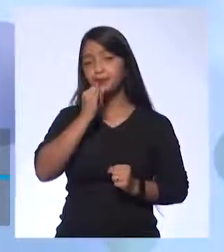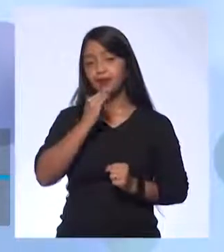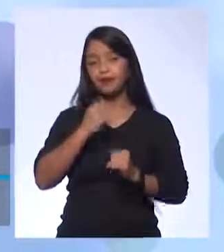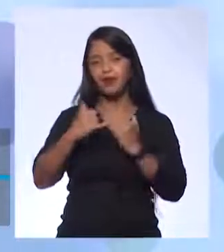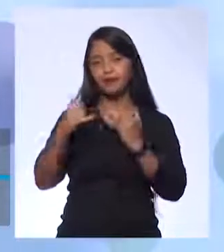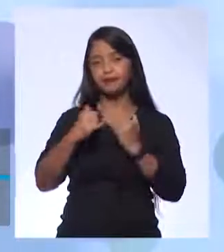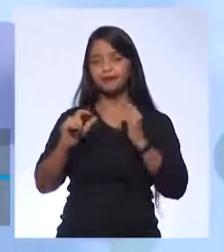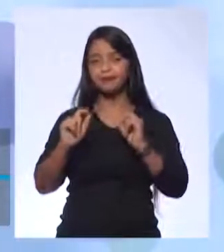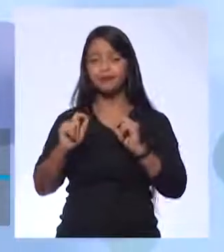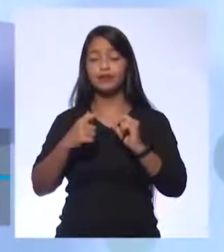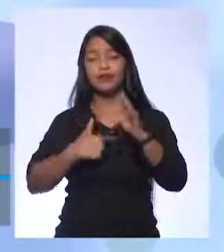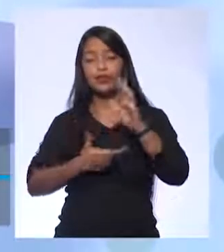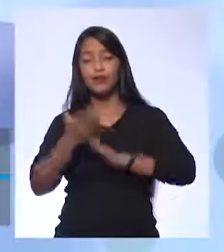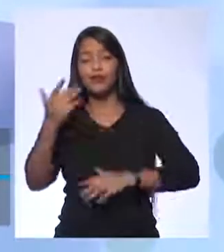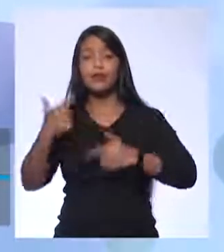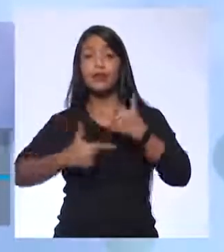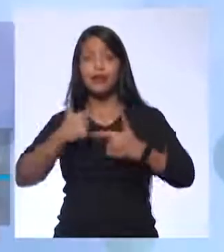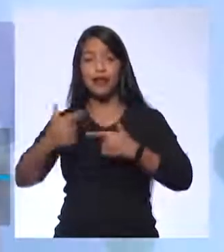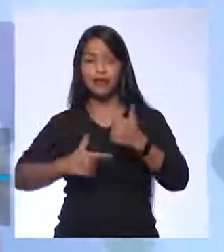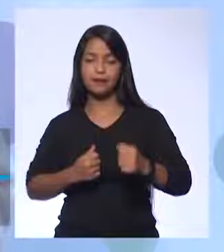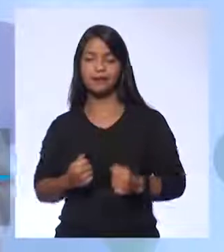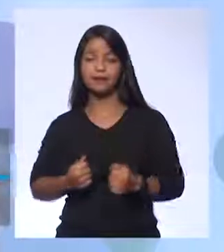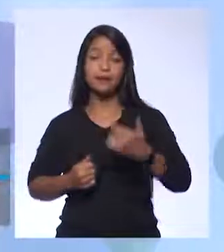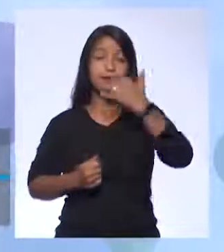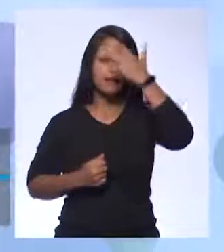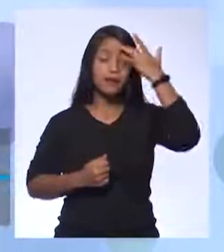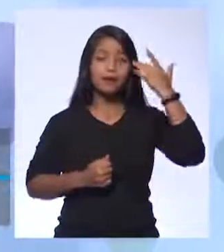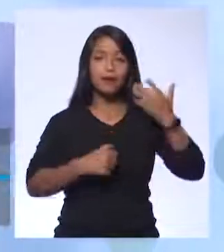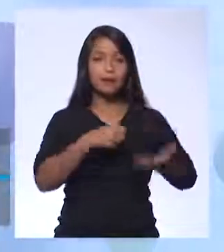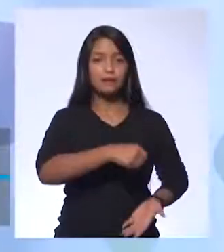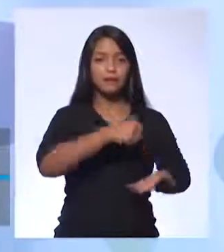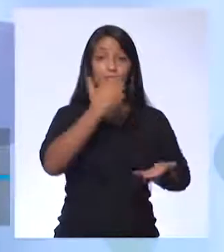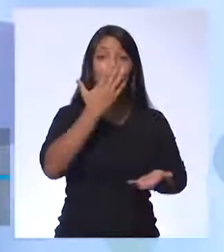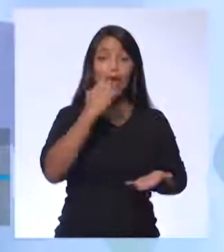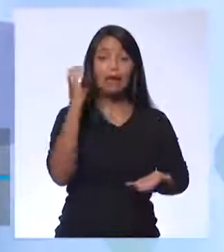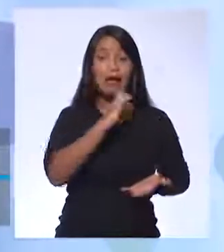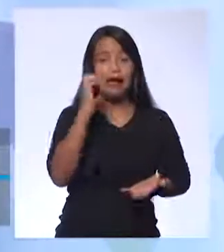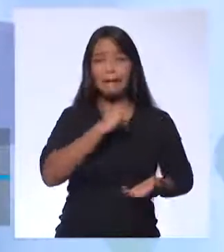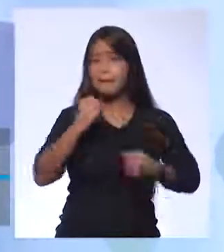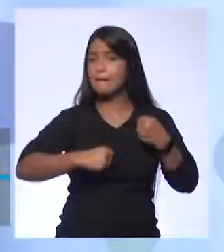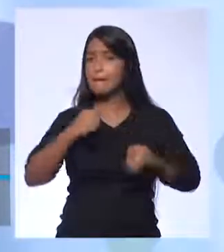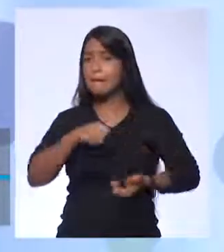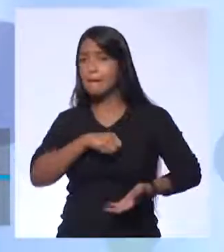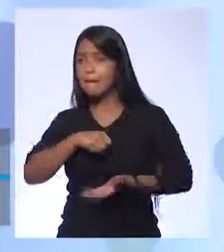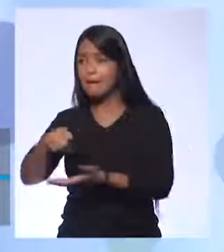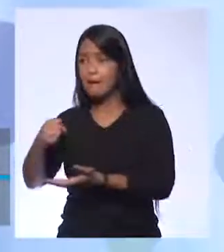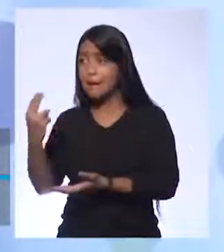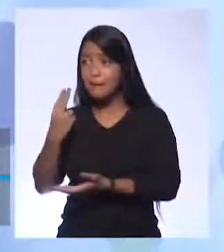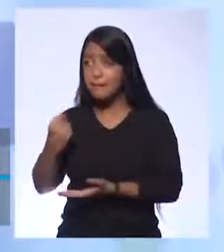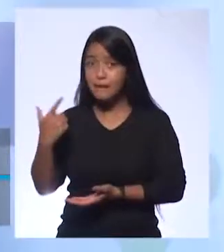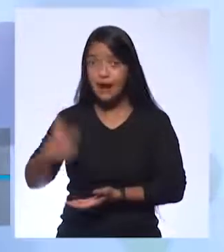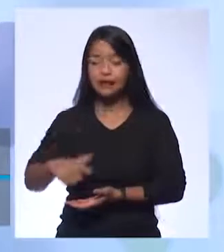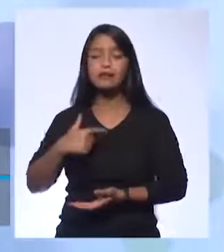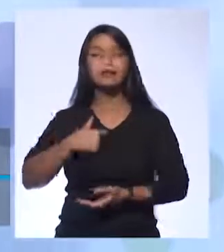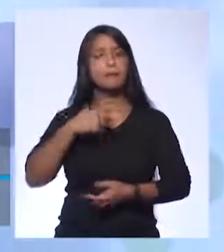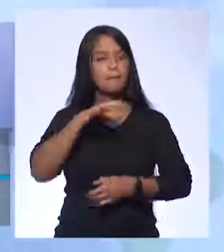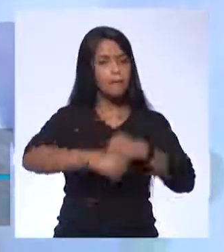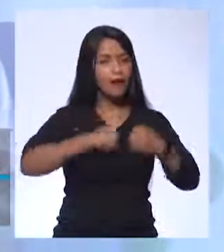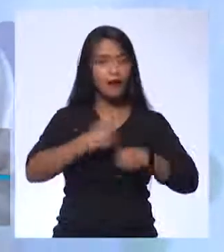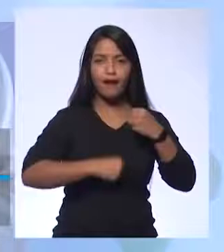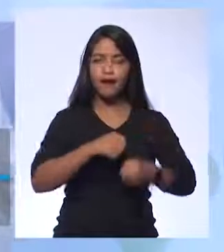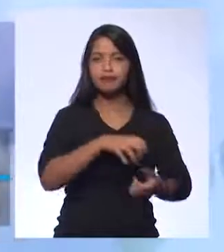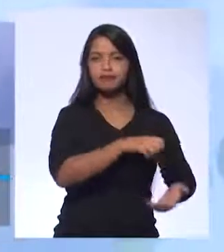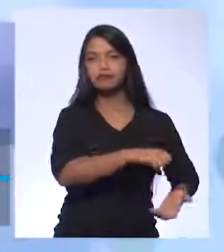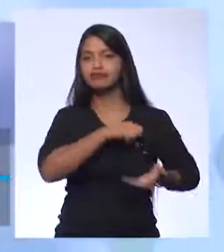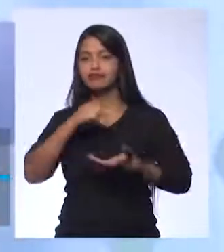para trabalhar lá e alguém vai correndo levar a marmita, mas a marmita não é suficiente, aí tem que levar outras marmitas, tem que correr mais rápido ainda, tá